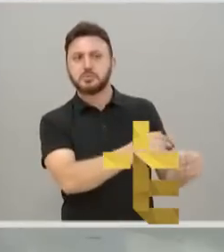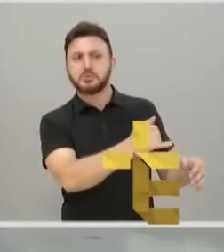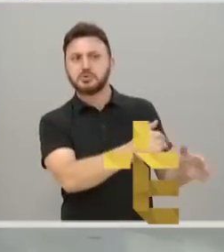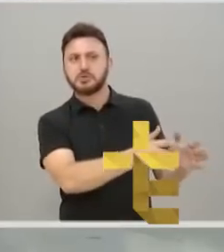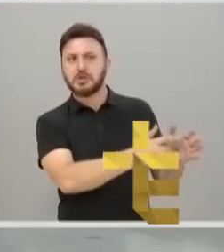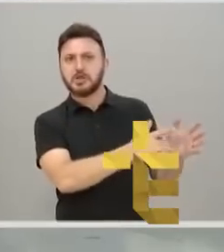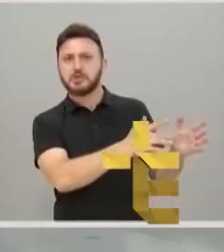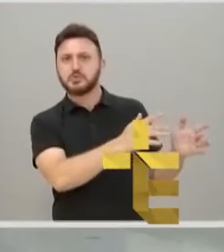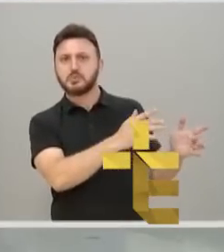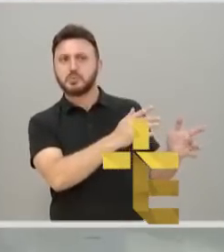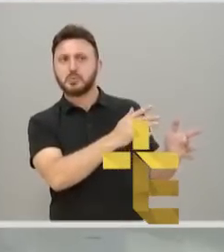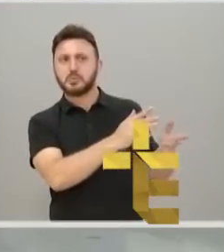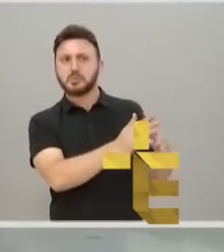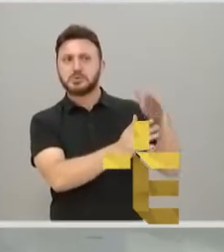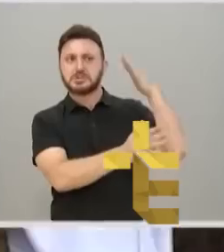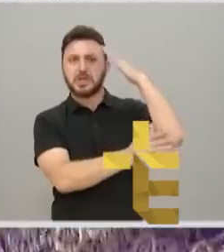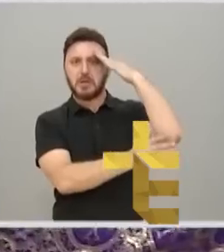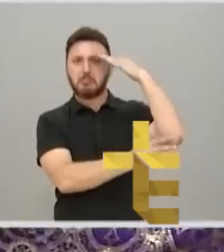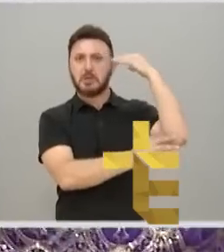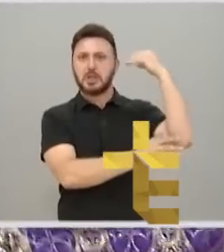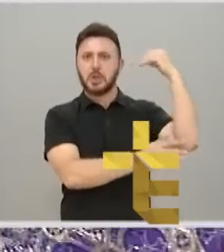Jesus pela sabedoria.